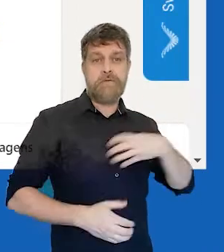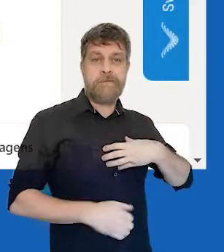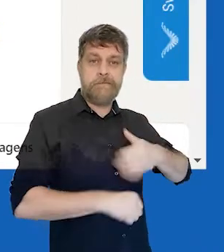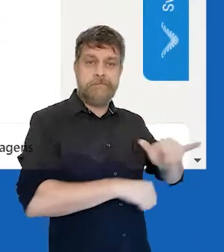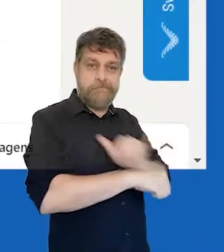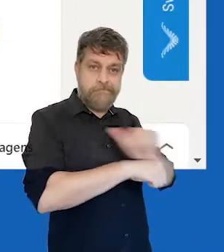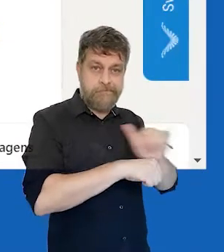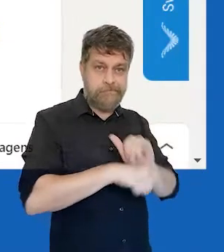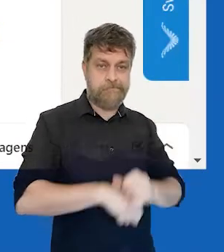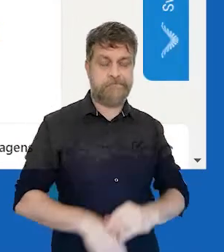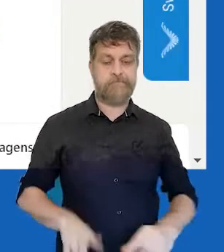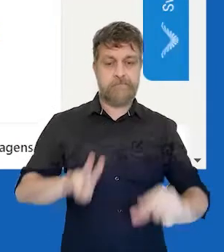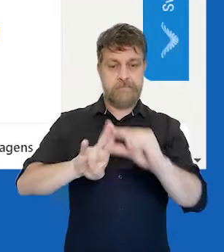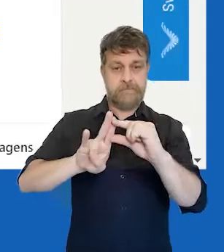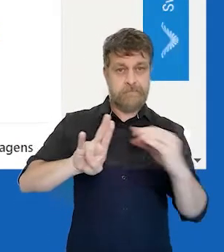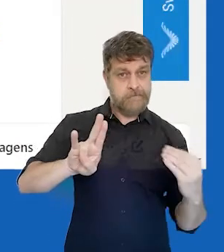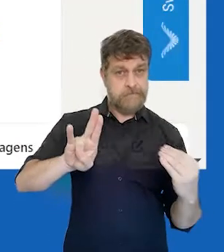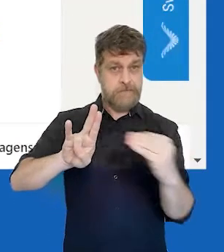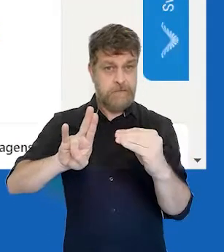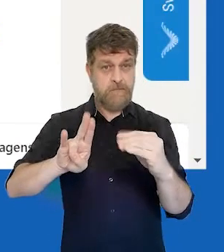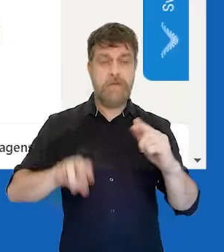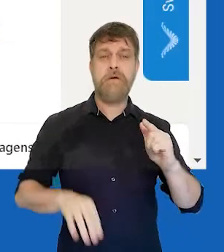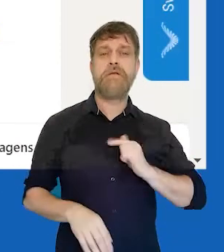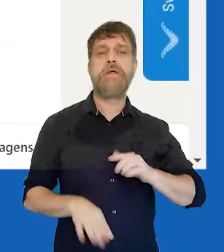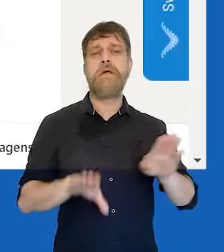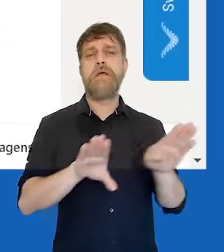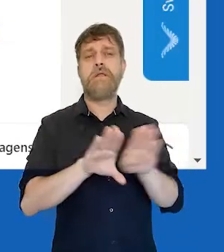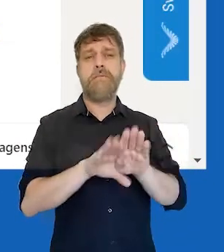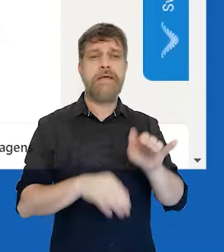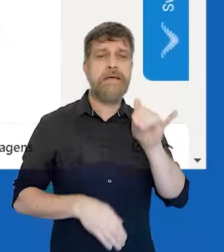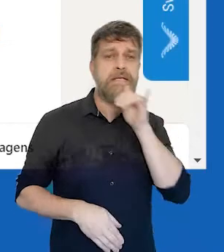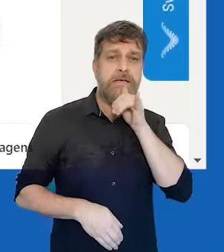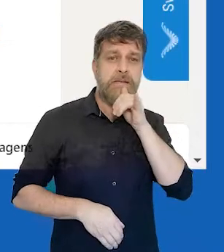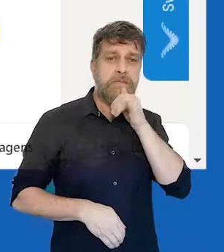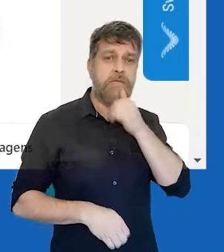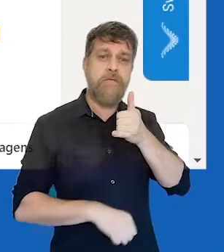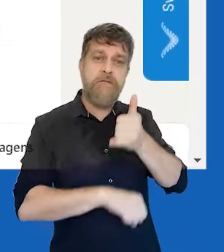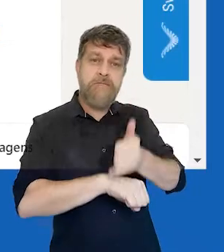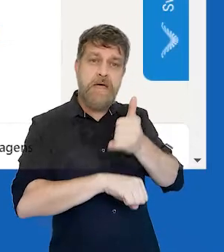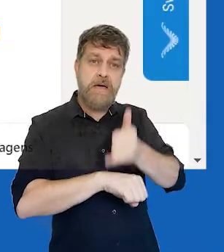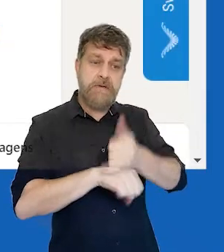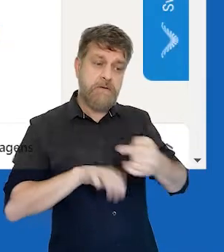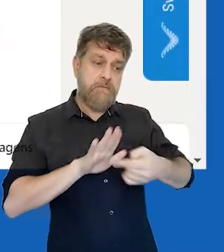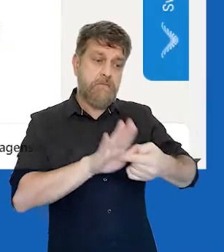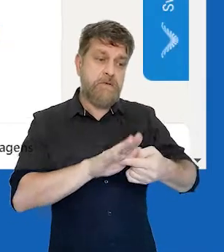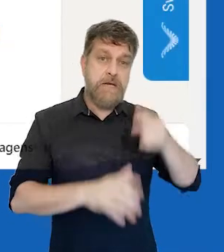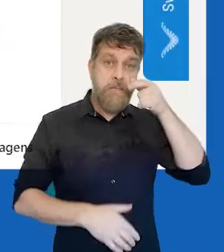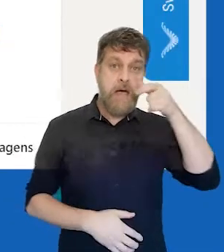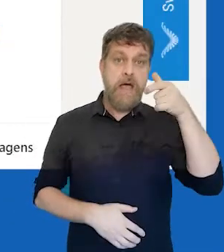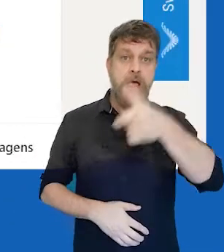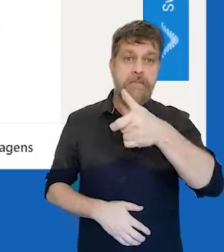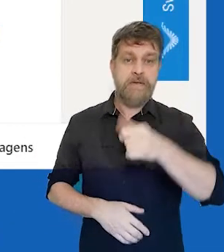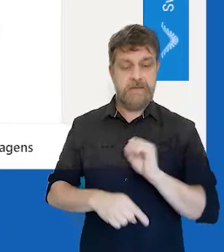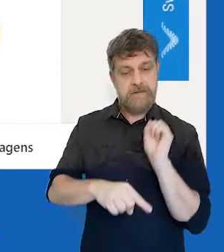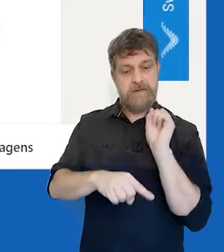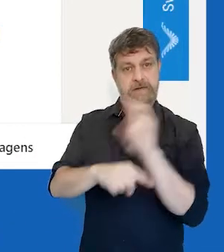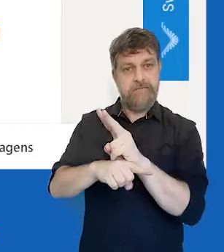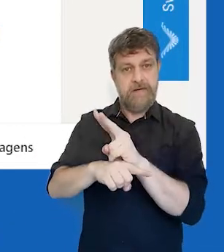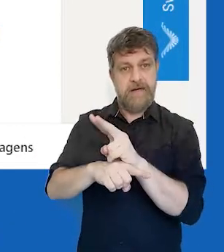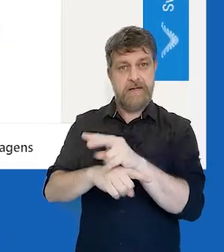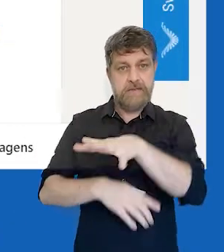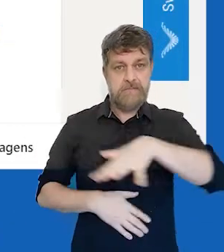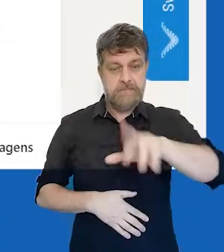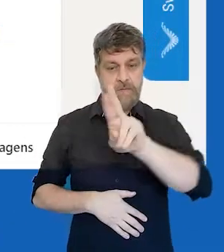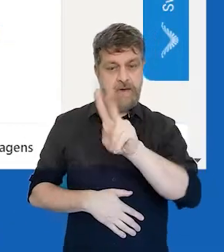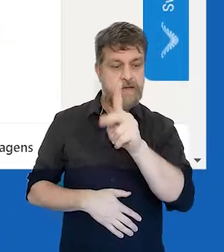formas dentro do LinkedIn ela tem que a gente tem até algumas ferramentas Onde você consegue demonstrar o seu interesse em vagas a